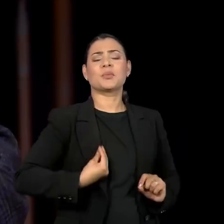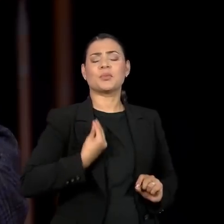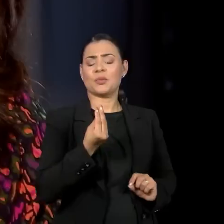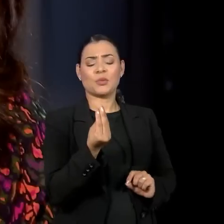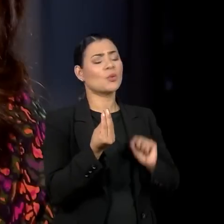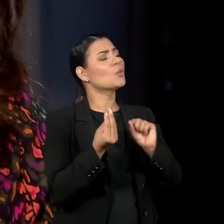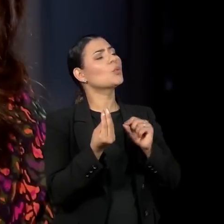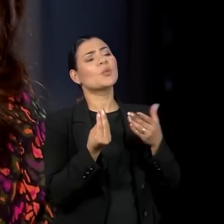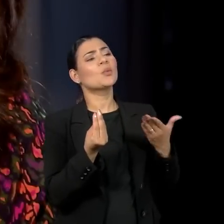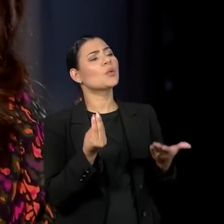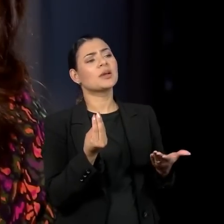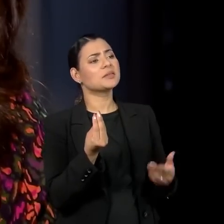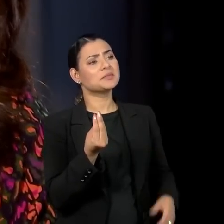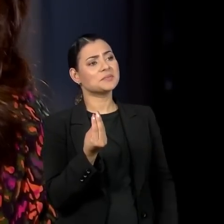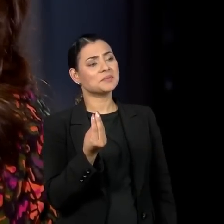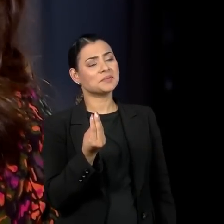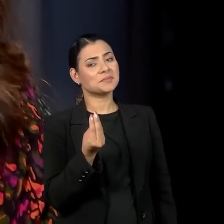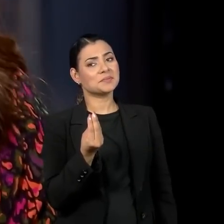vida?